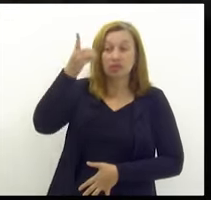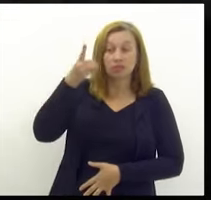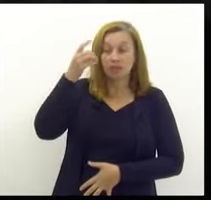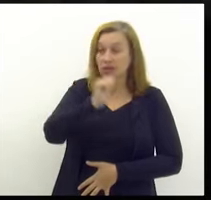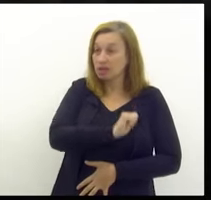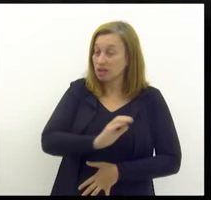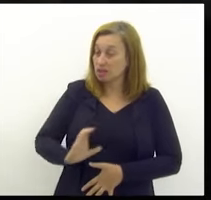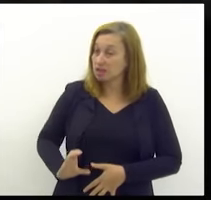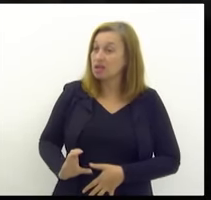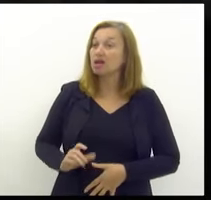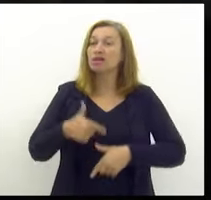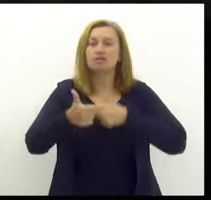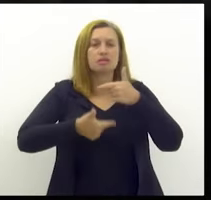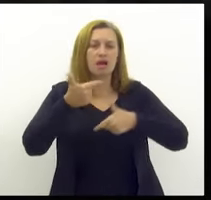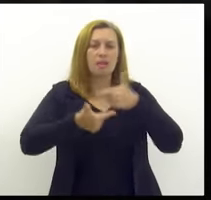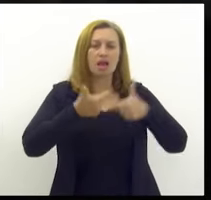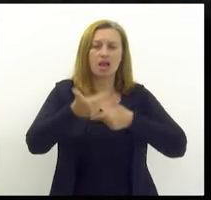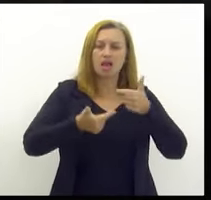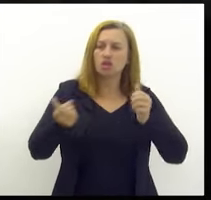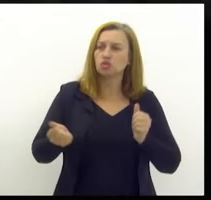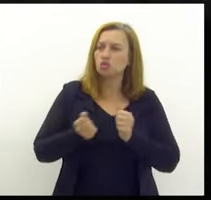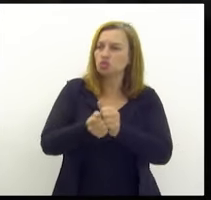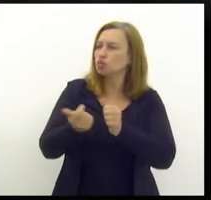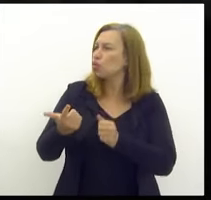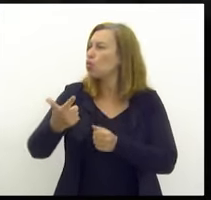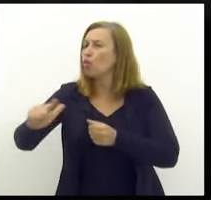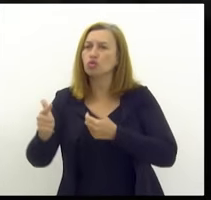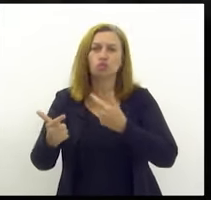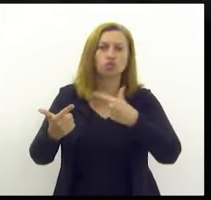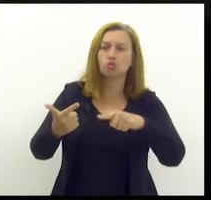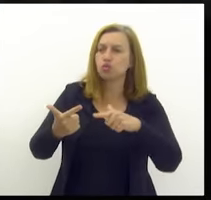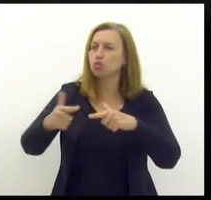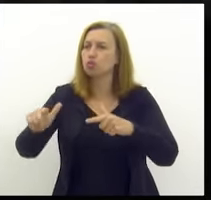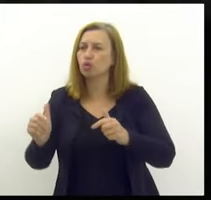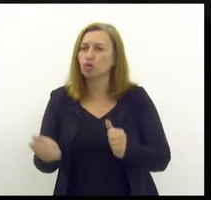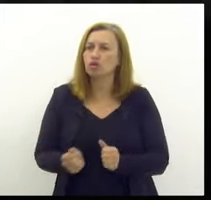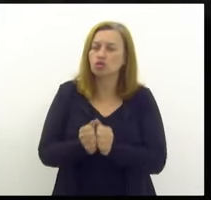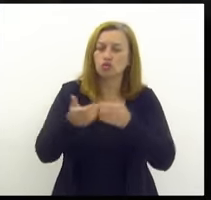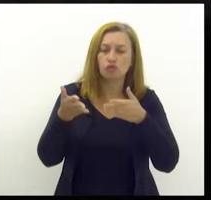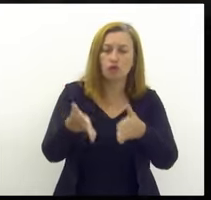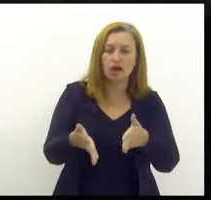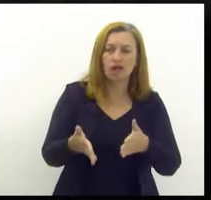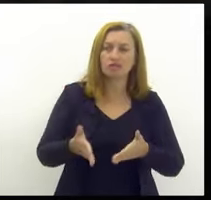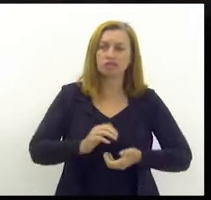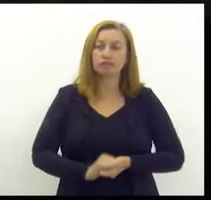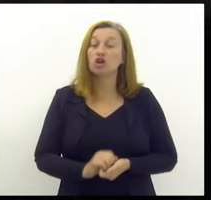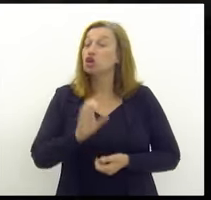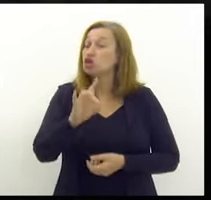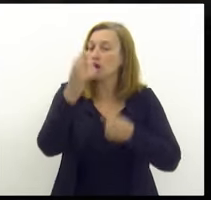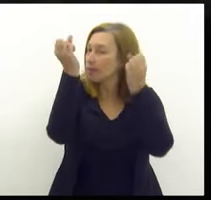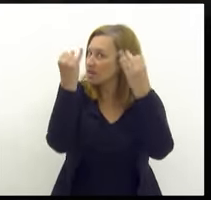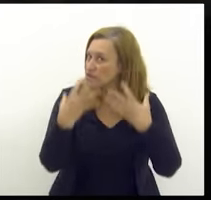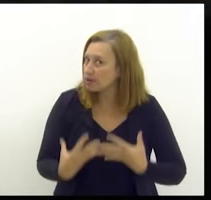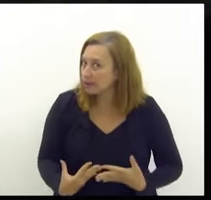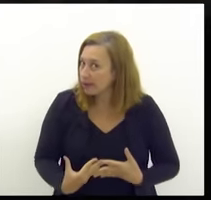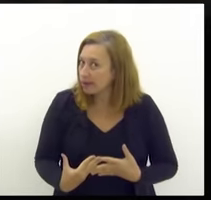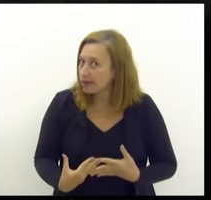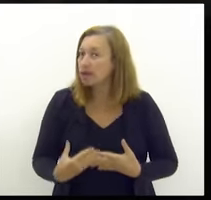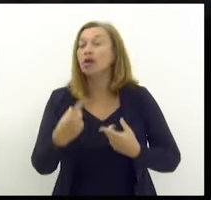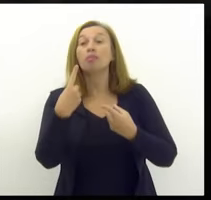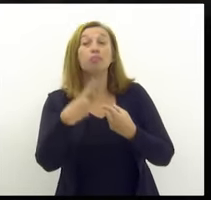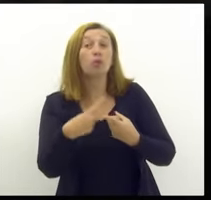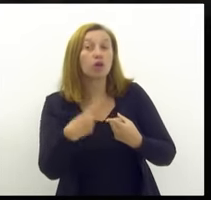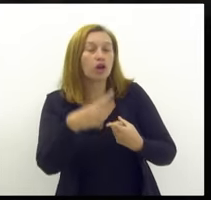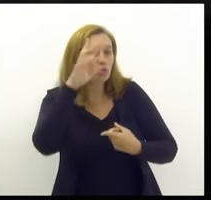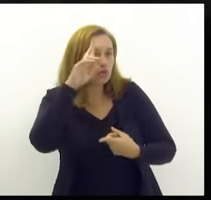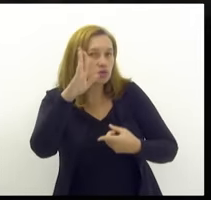trabalhei entre tantos outros ativamente nessa direção é só para caber a explicação por que o senhor